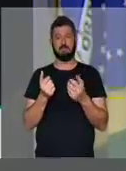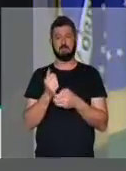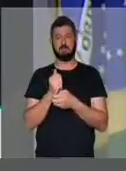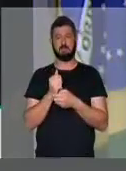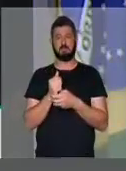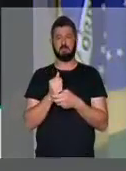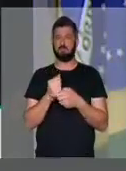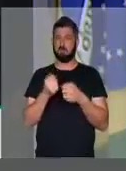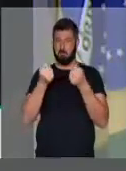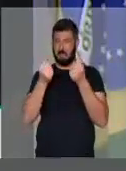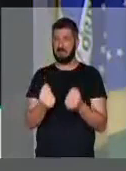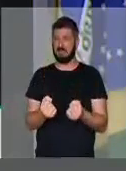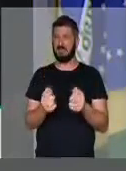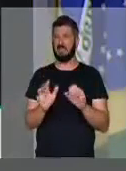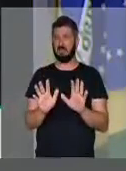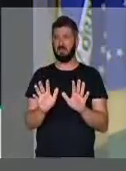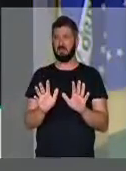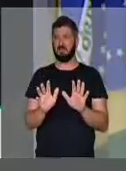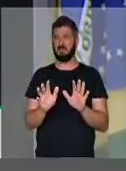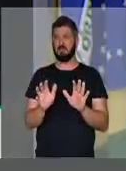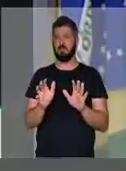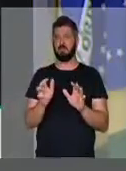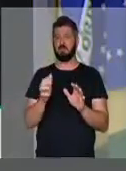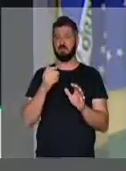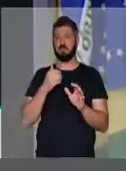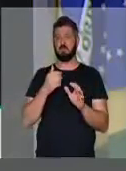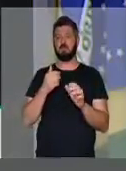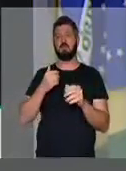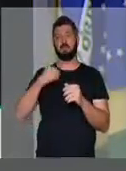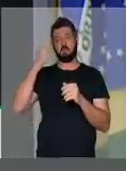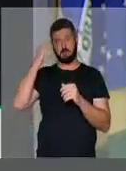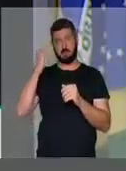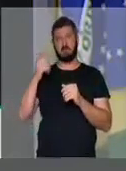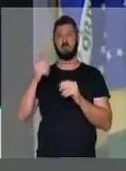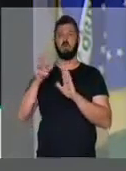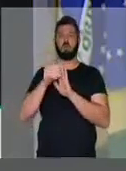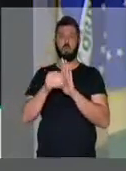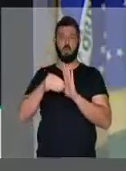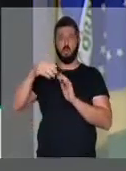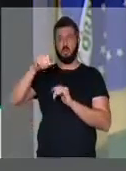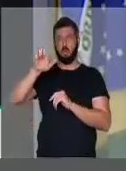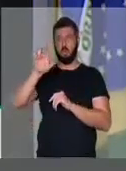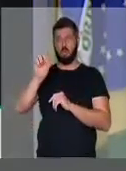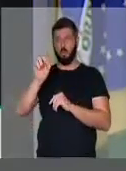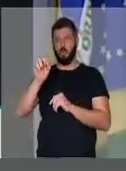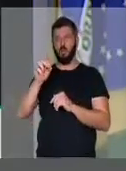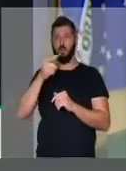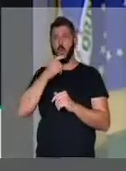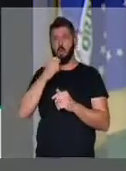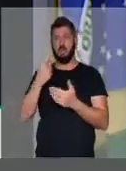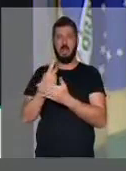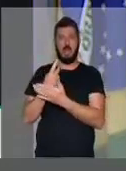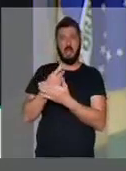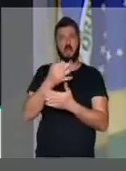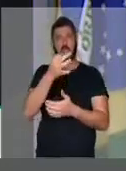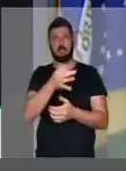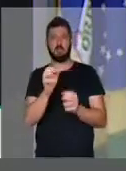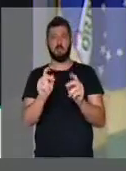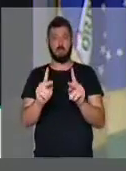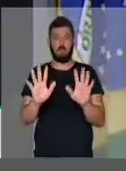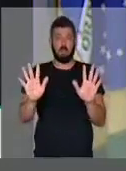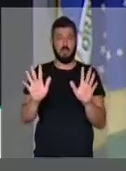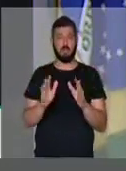não civilizadas. Eu não endubero o juiz Sérgio Moro ser um homem que comete erros ou desacertos,